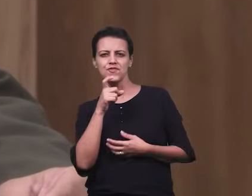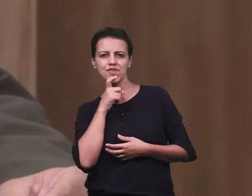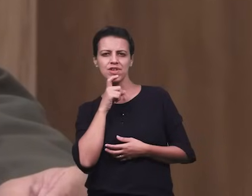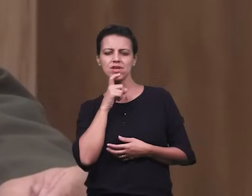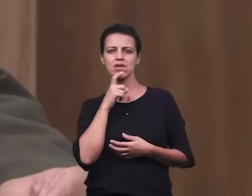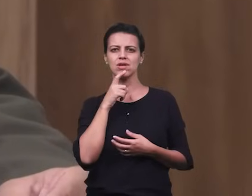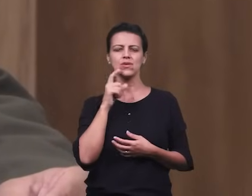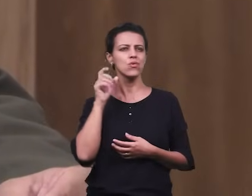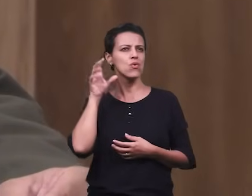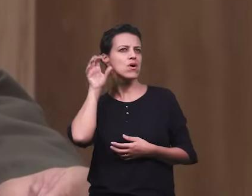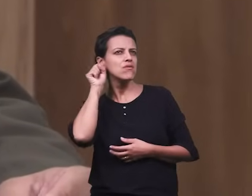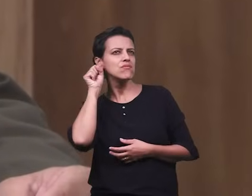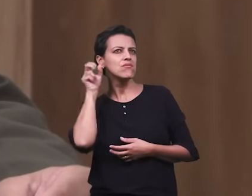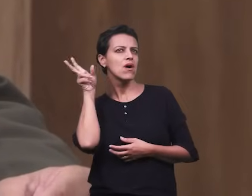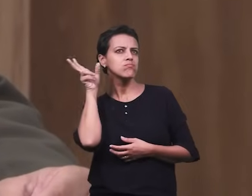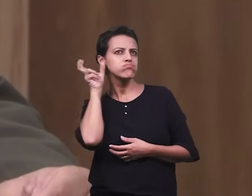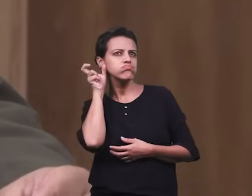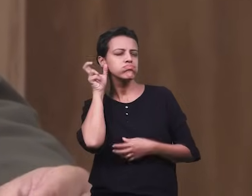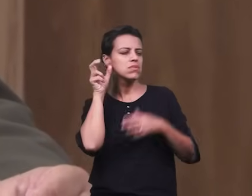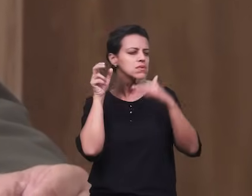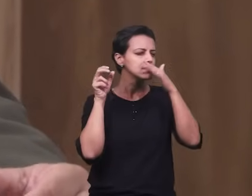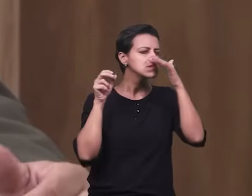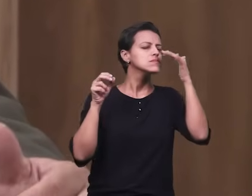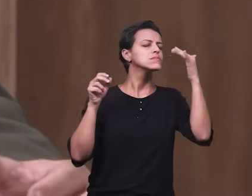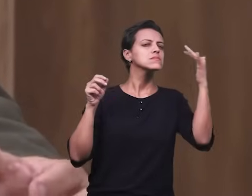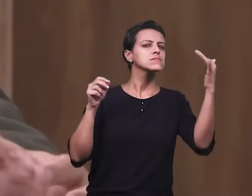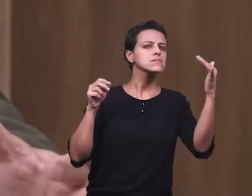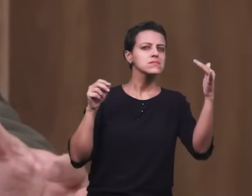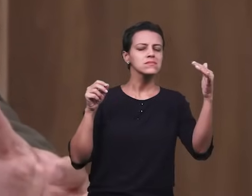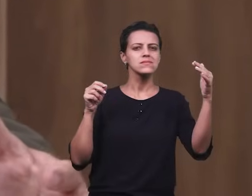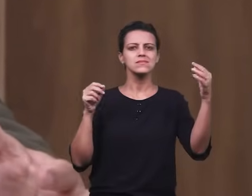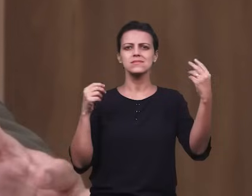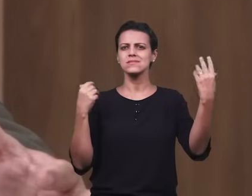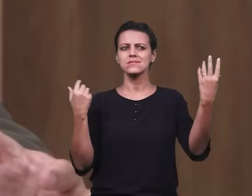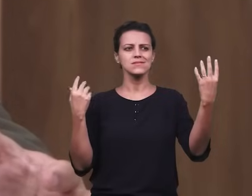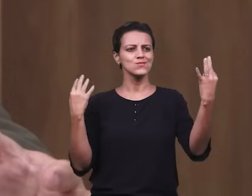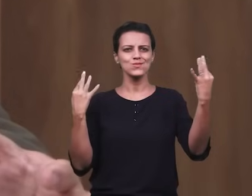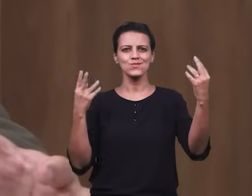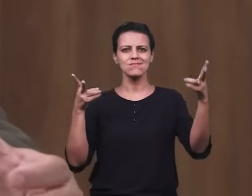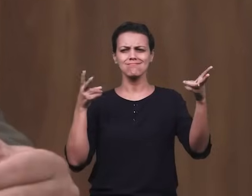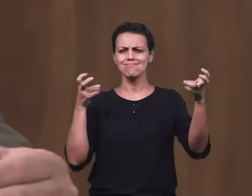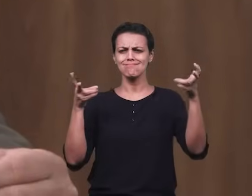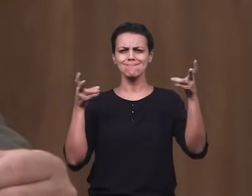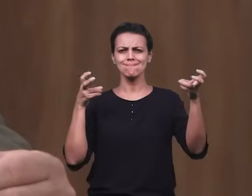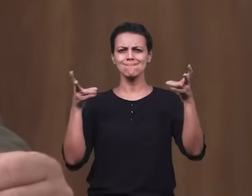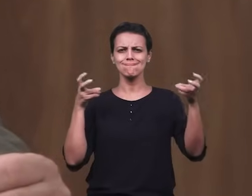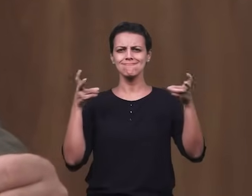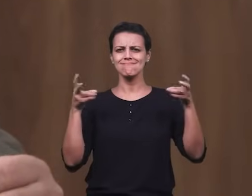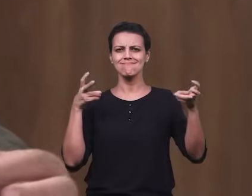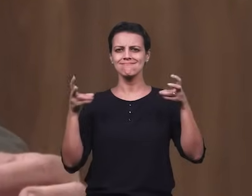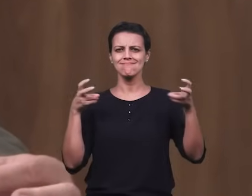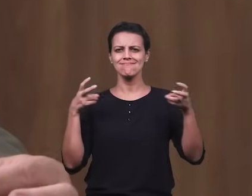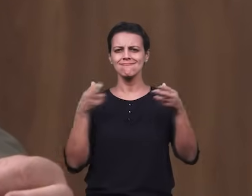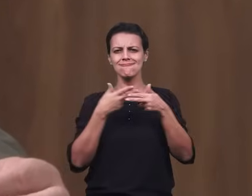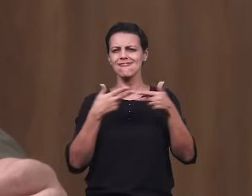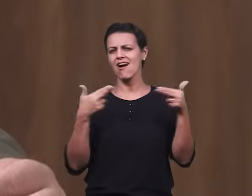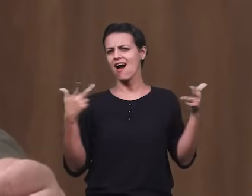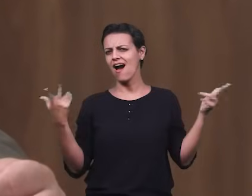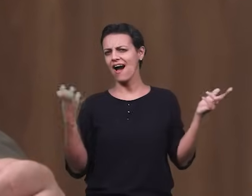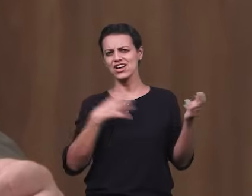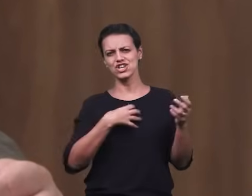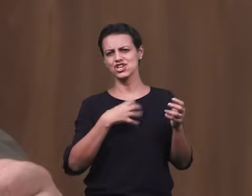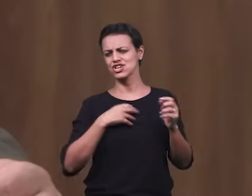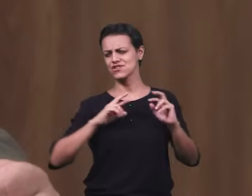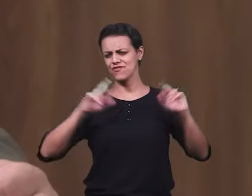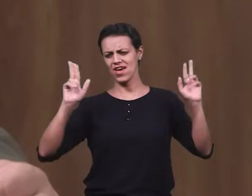aquilo que a gente está ouvindo, a gente está sentindo o cheiro. Só que isso tudo são informações que vêm de maneiras diferentes.